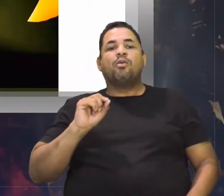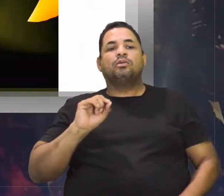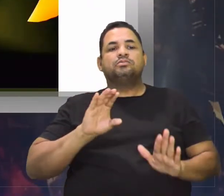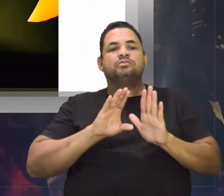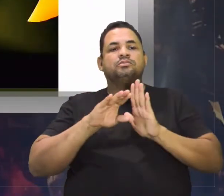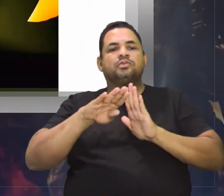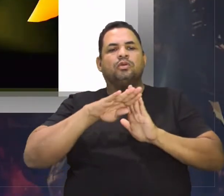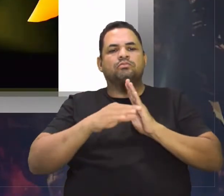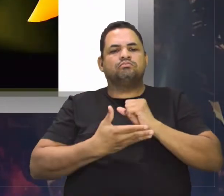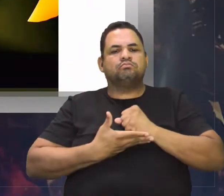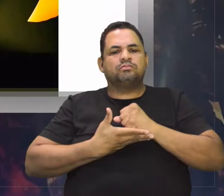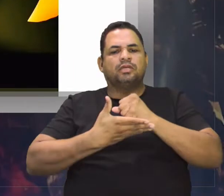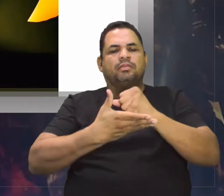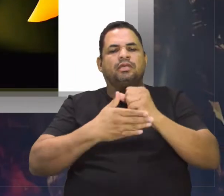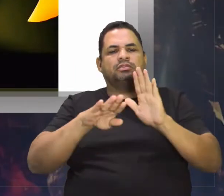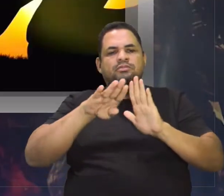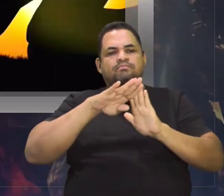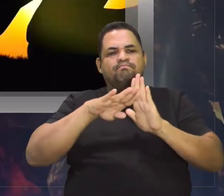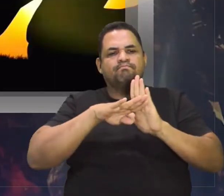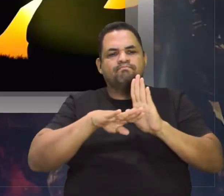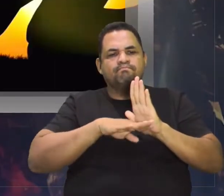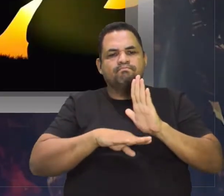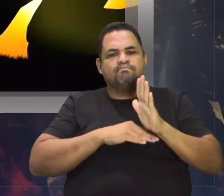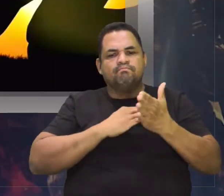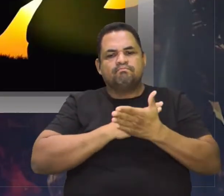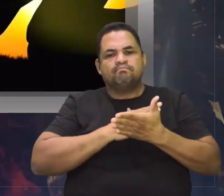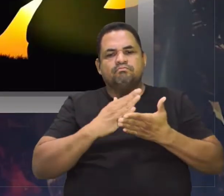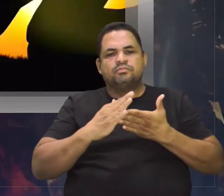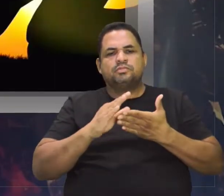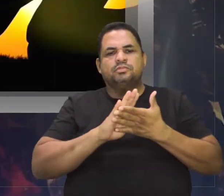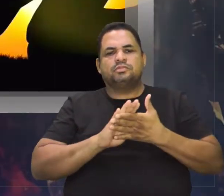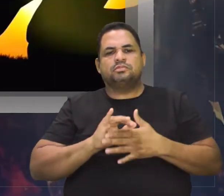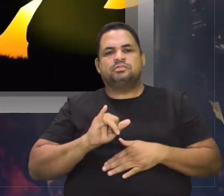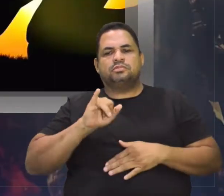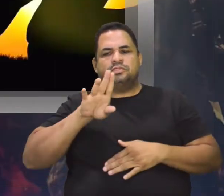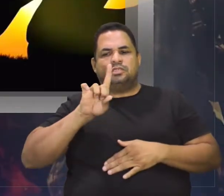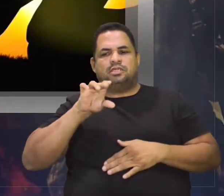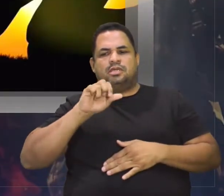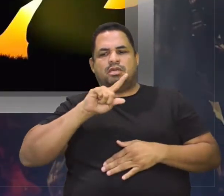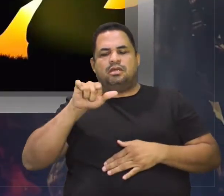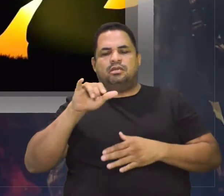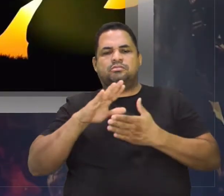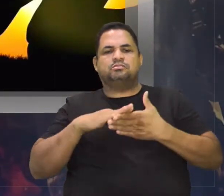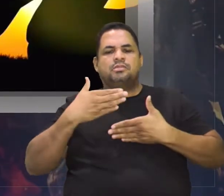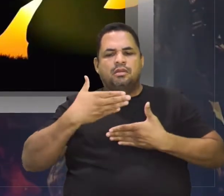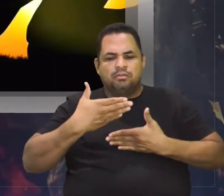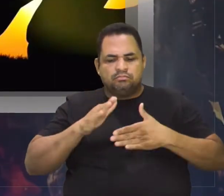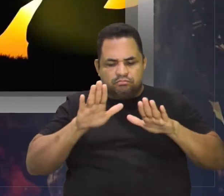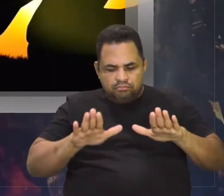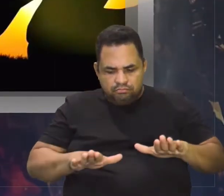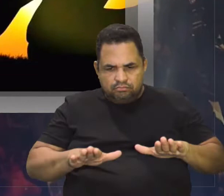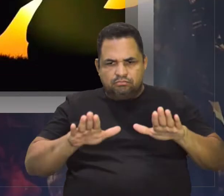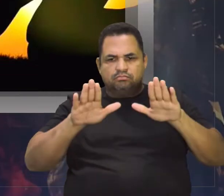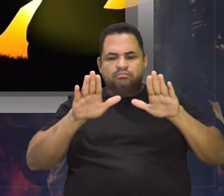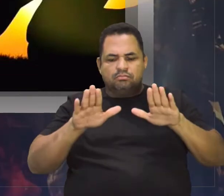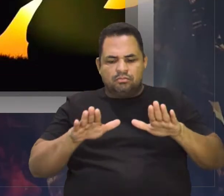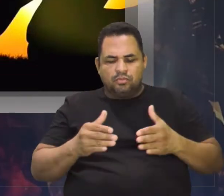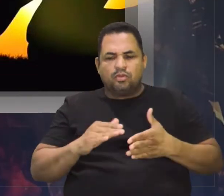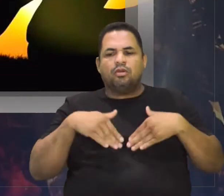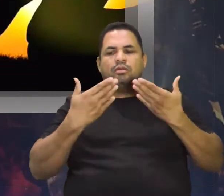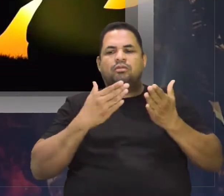esse princípio do Islã? O que é o princípio do Islã? A que se refere a esse princípio do Islã?